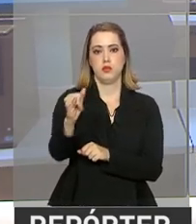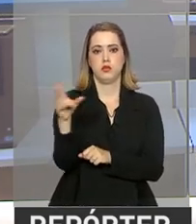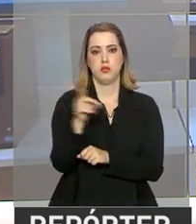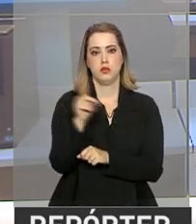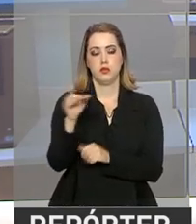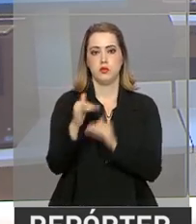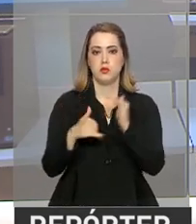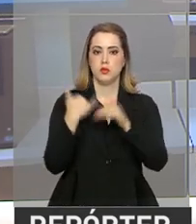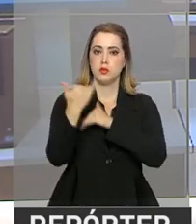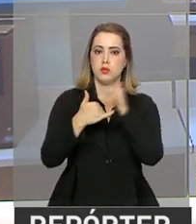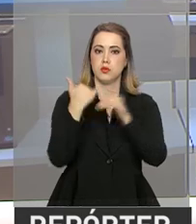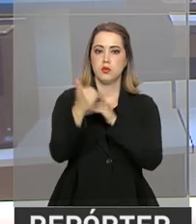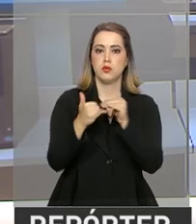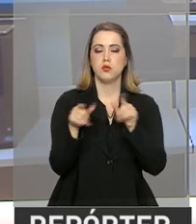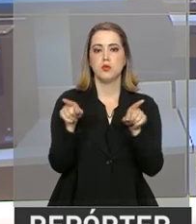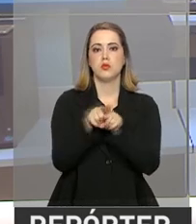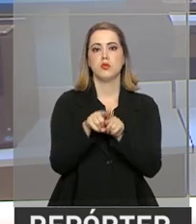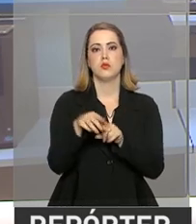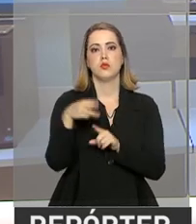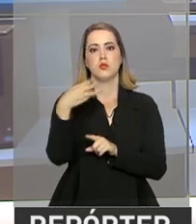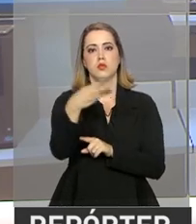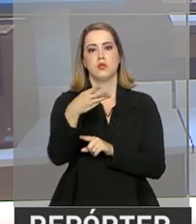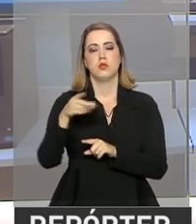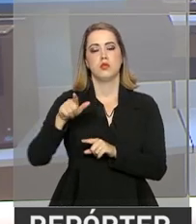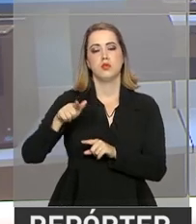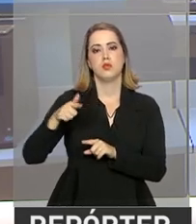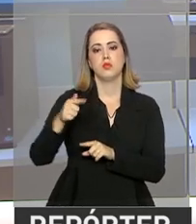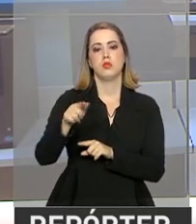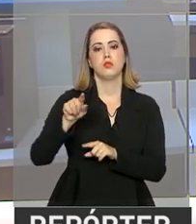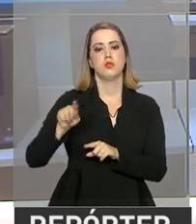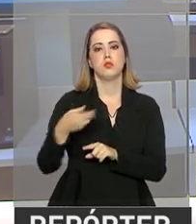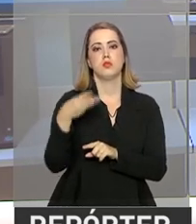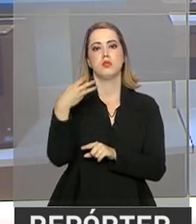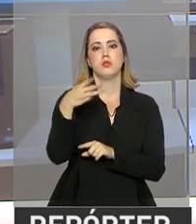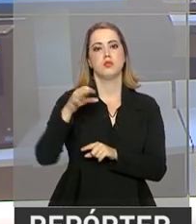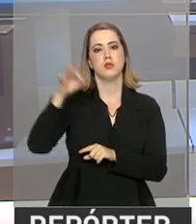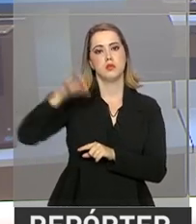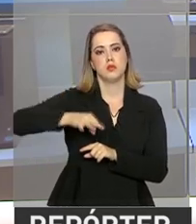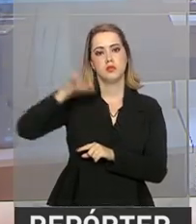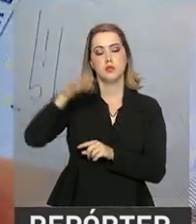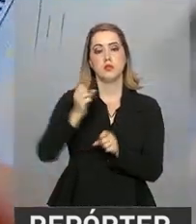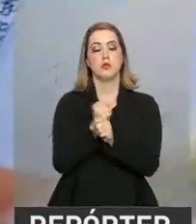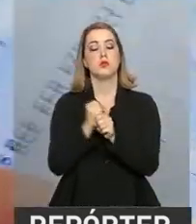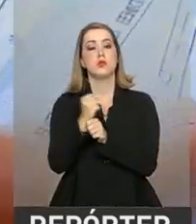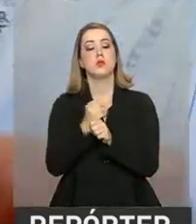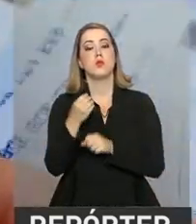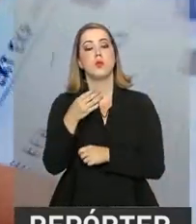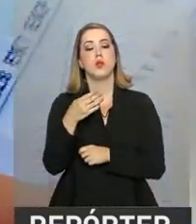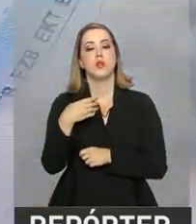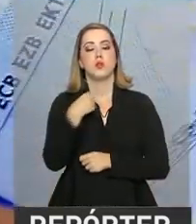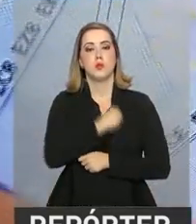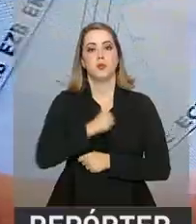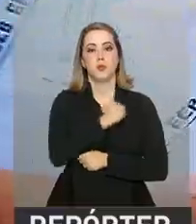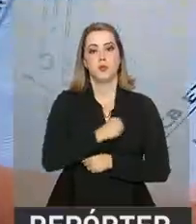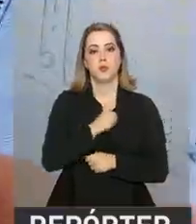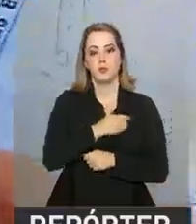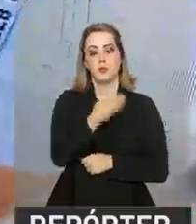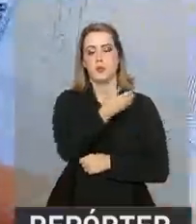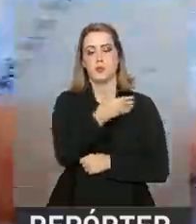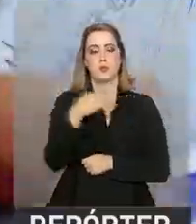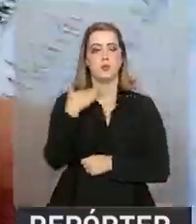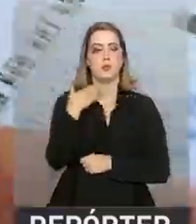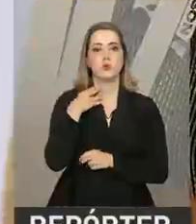um crescimento aí de 37,3 em agosto os dados são do Banco Central e Esse